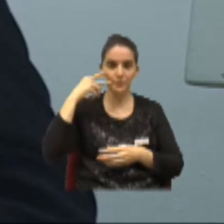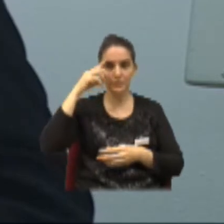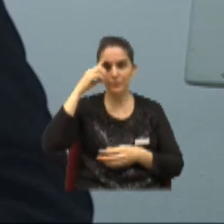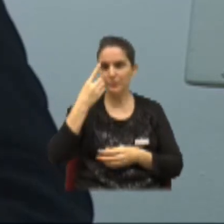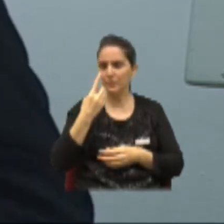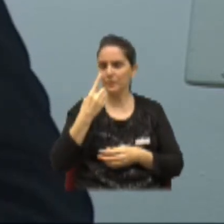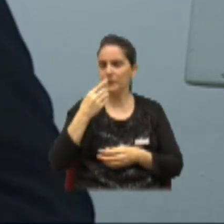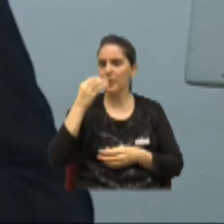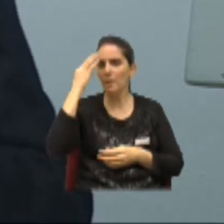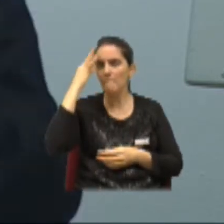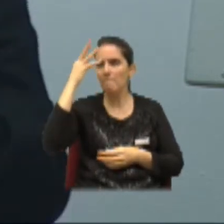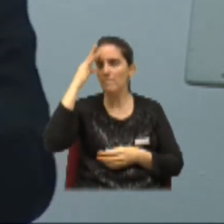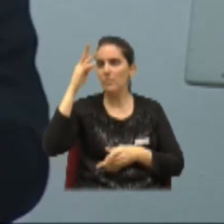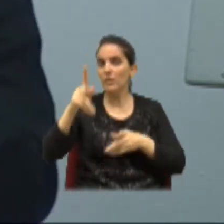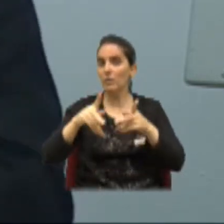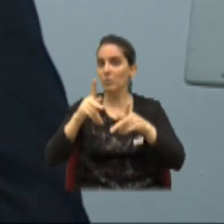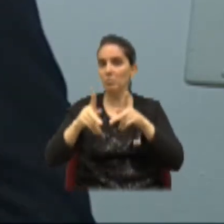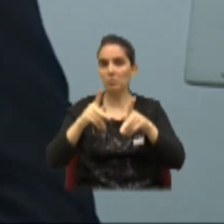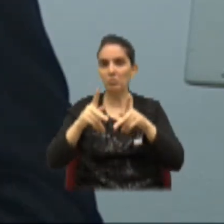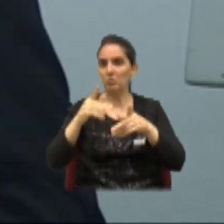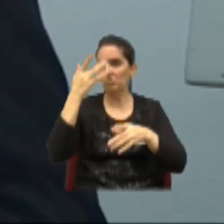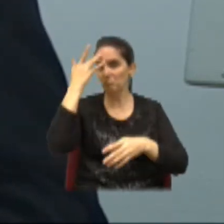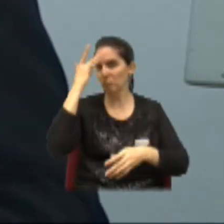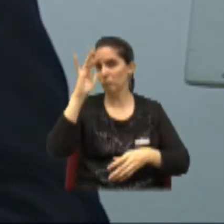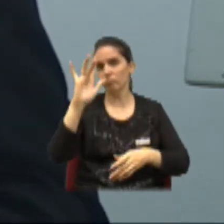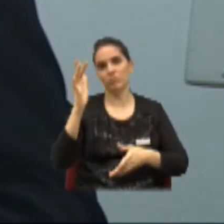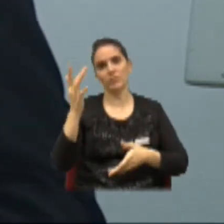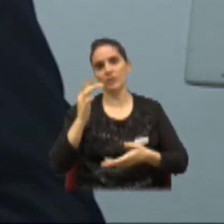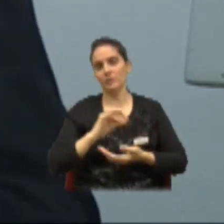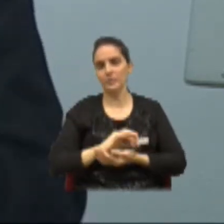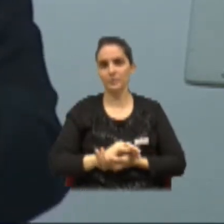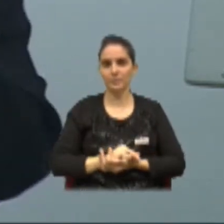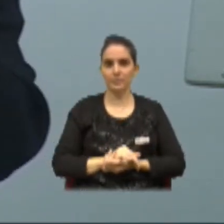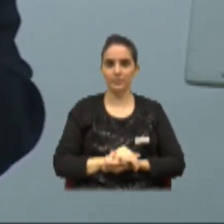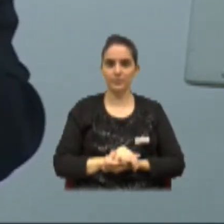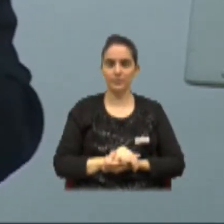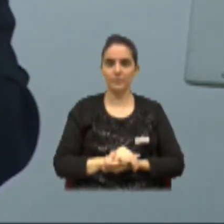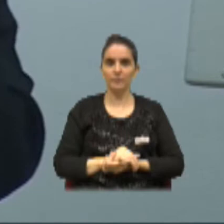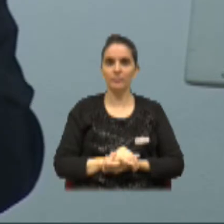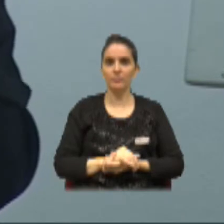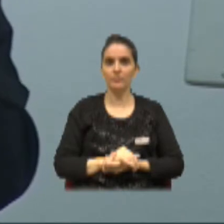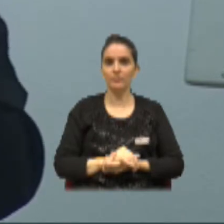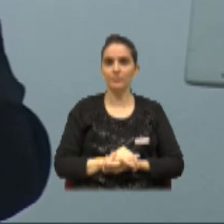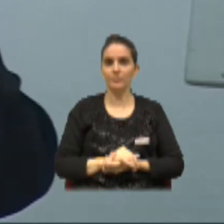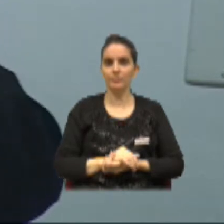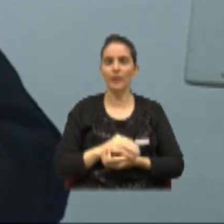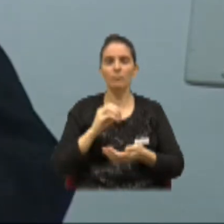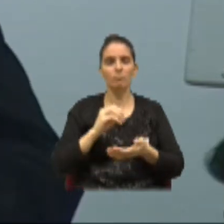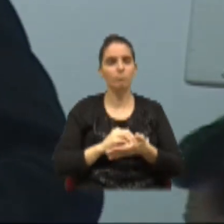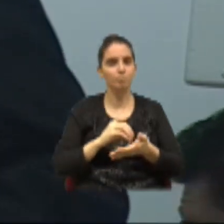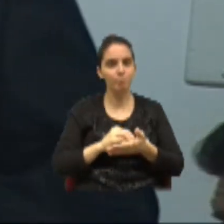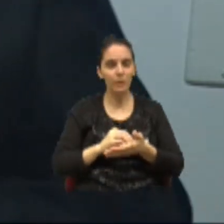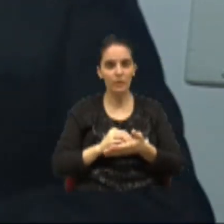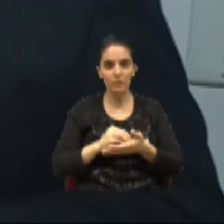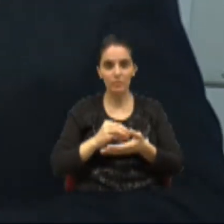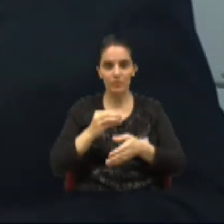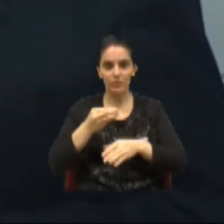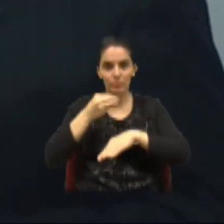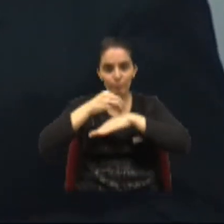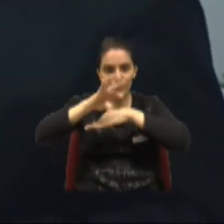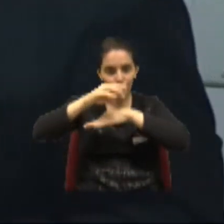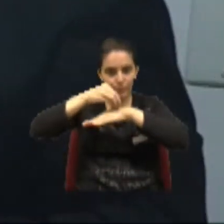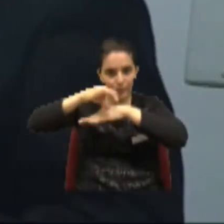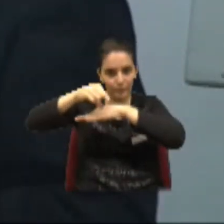geral, quantas e quantas dúvidas eles têm, e quanto falta informação para cada